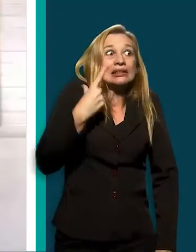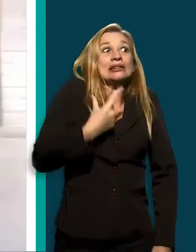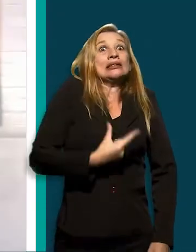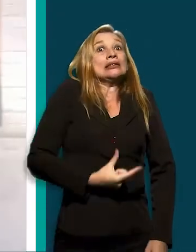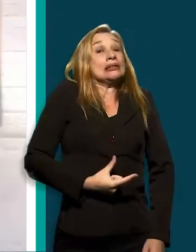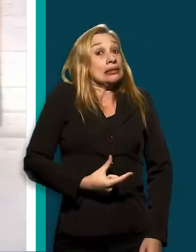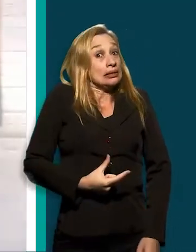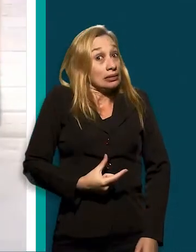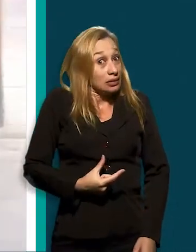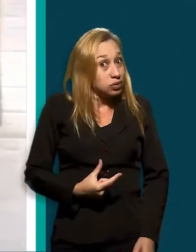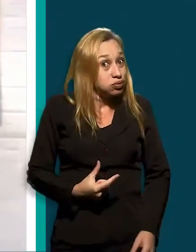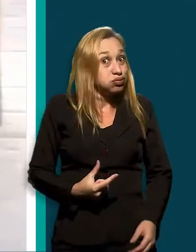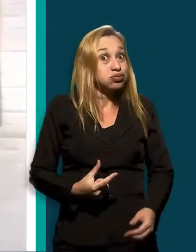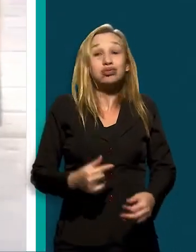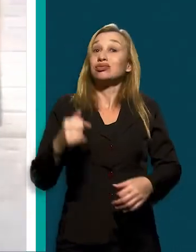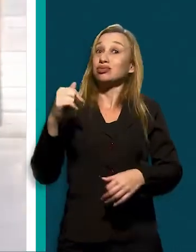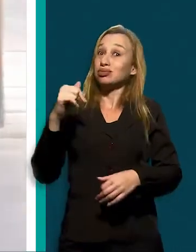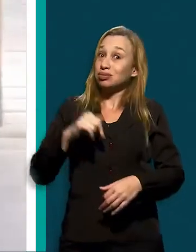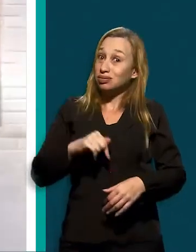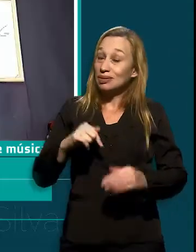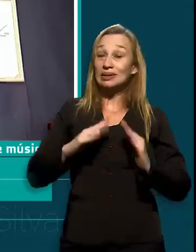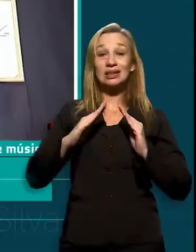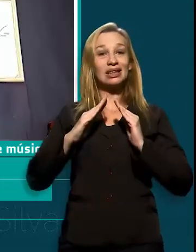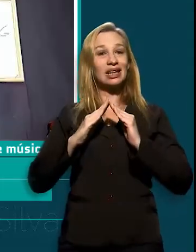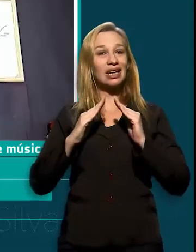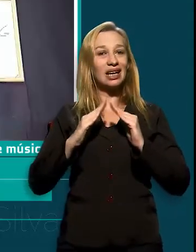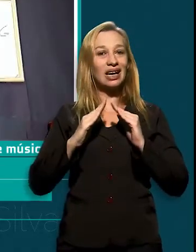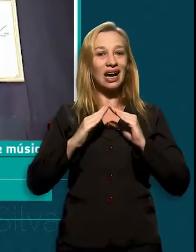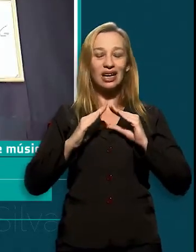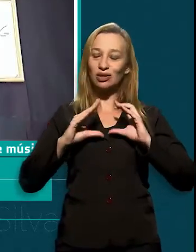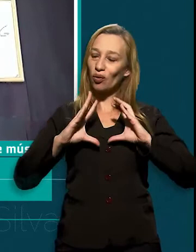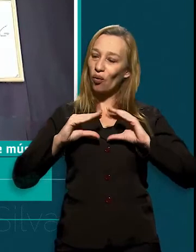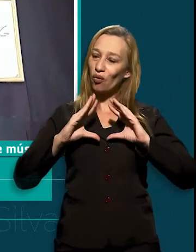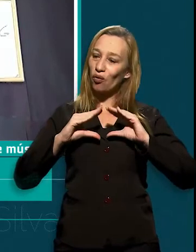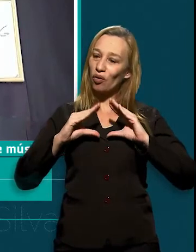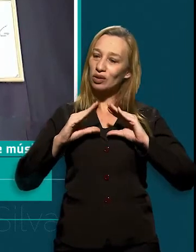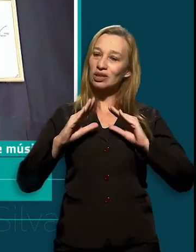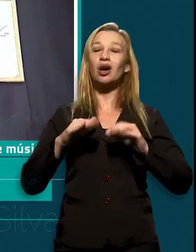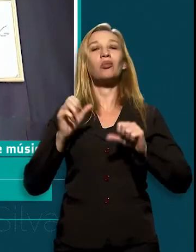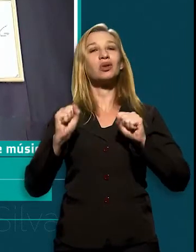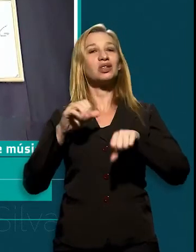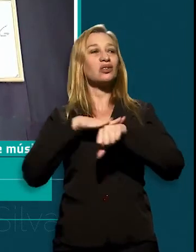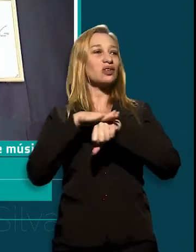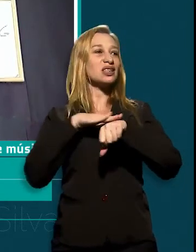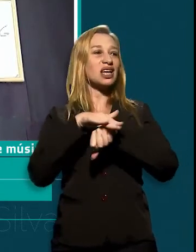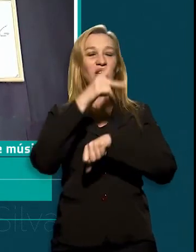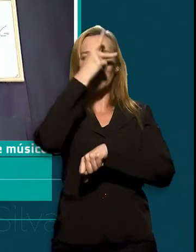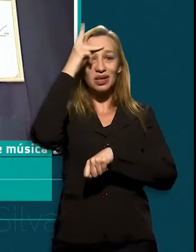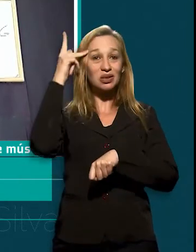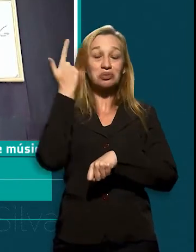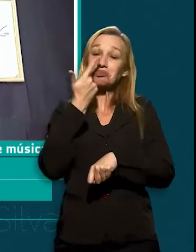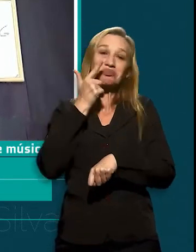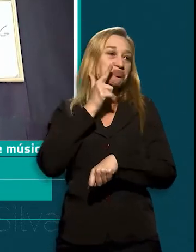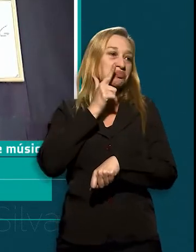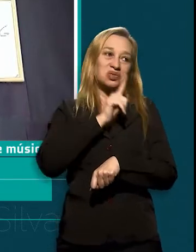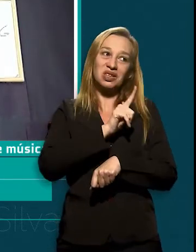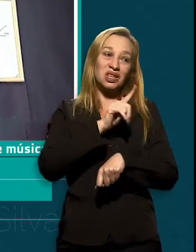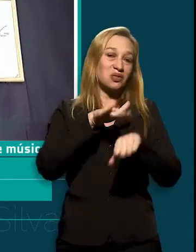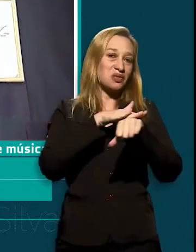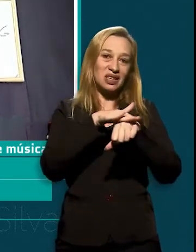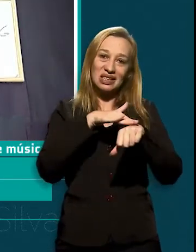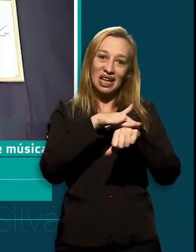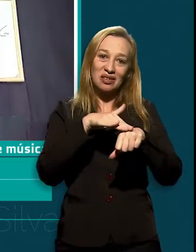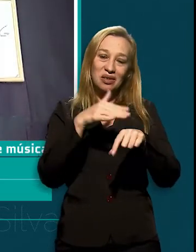calor insuportável, né? Então eu estou aqui no conforto da minha casa, podendo conversar com pessoas que eu nem